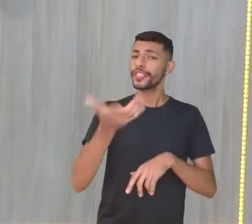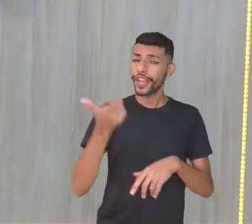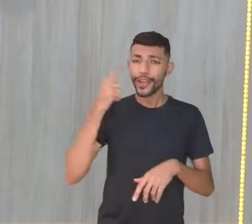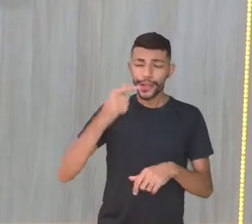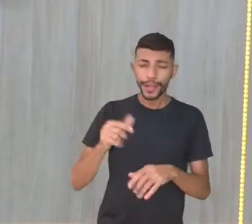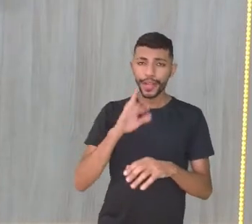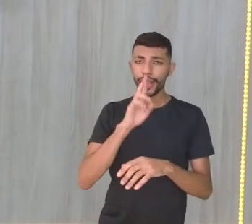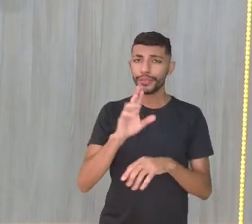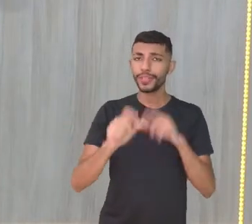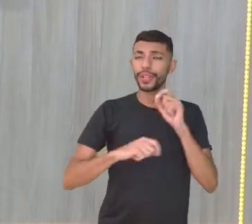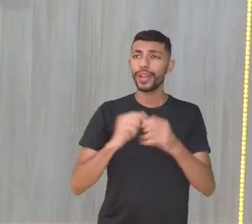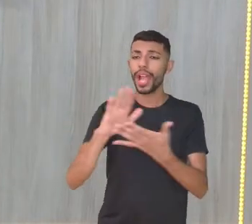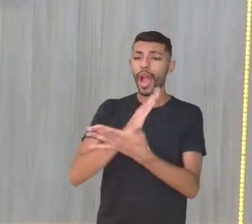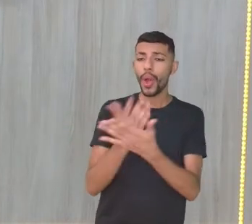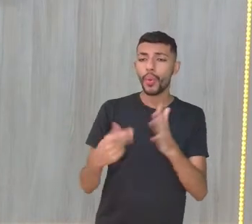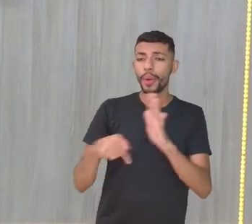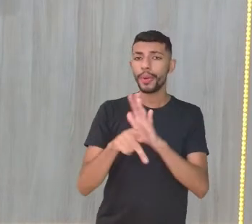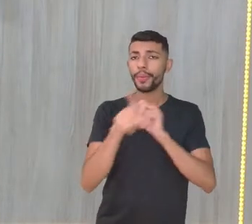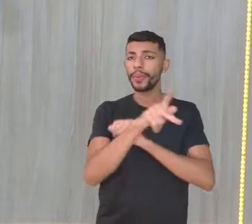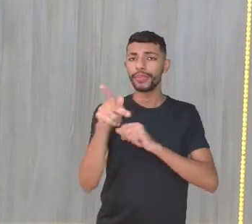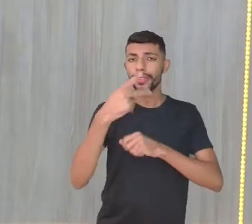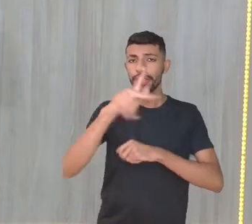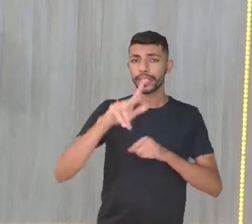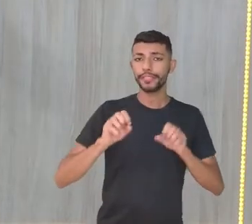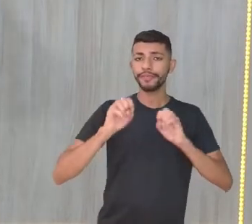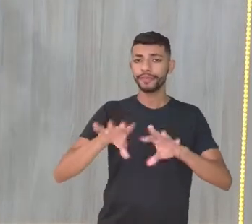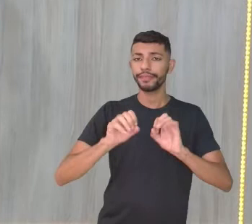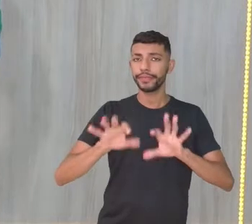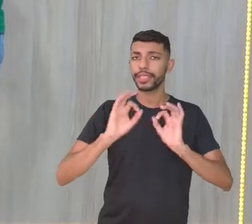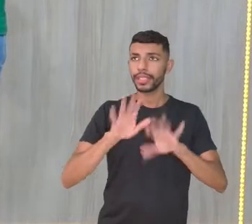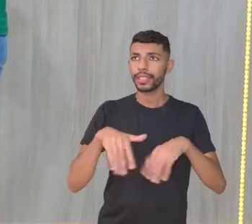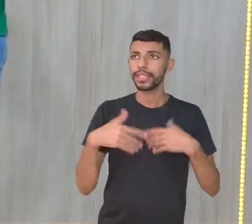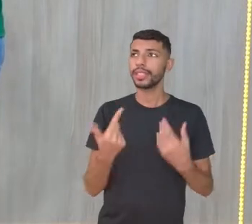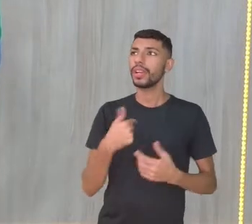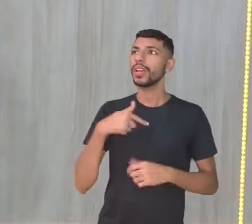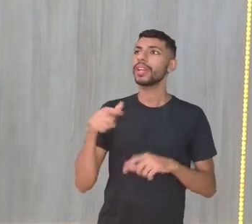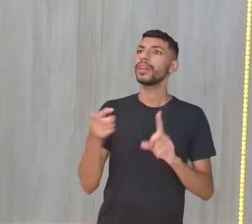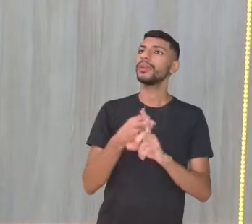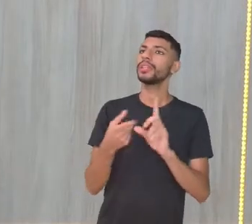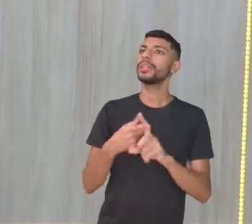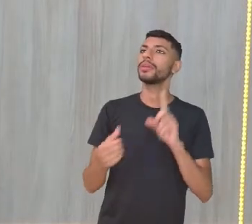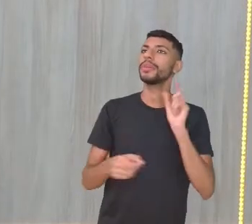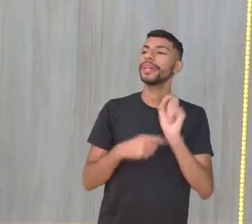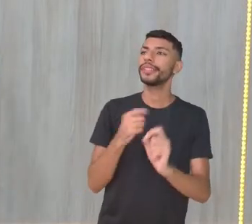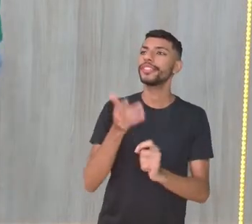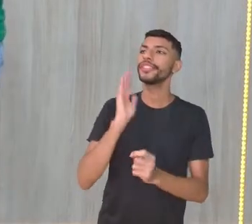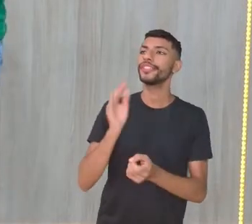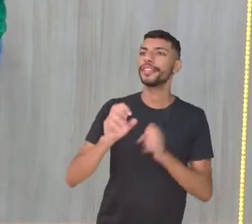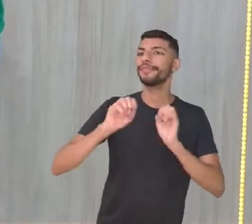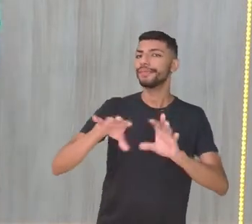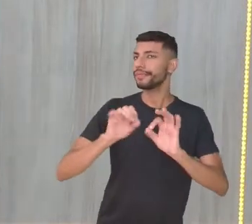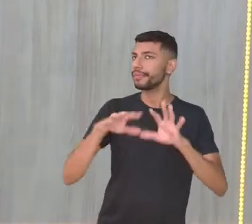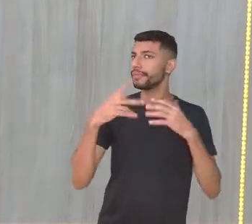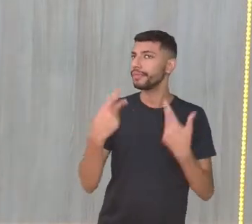o seu professor já colocou aí para você e que eu já coloquei aqui nas nossas aulas também, certo? Então, isso aí é